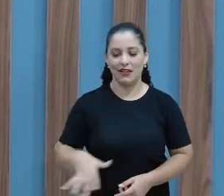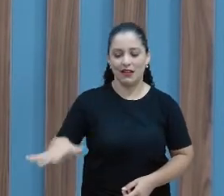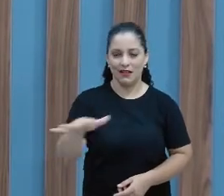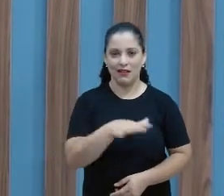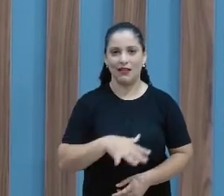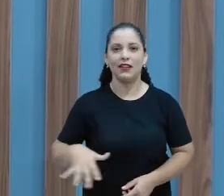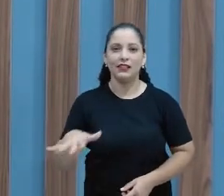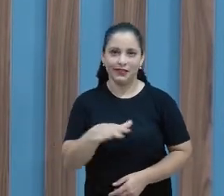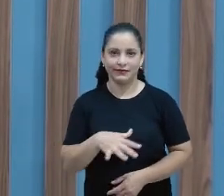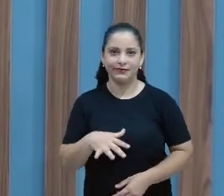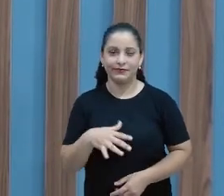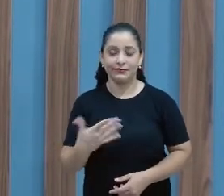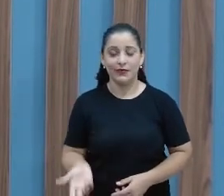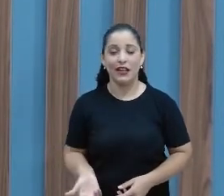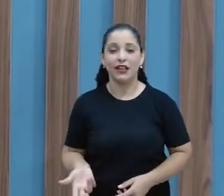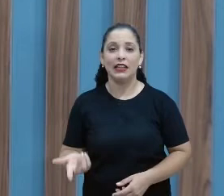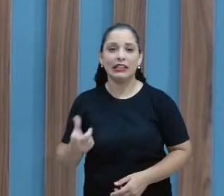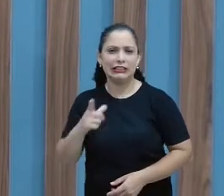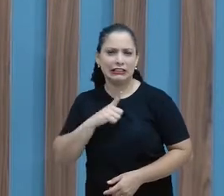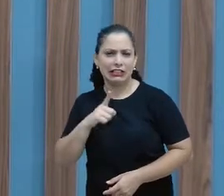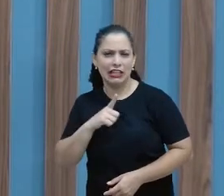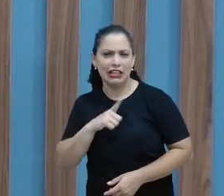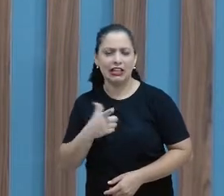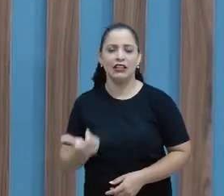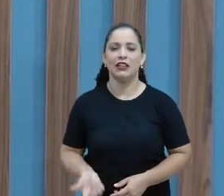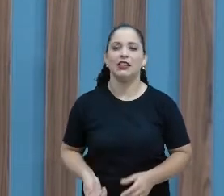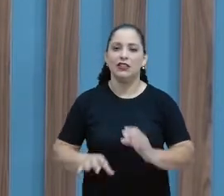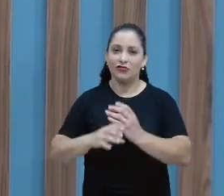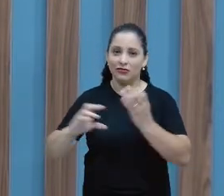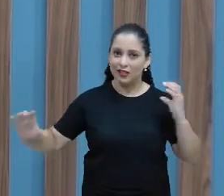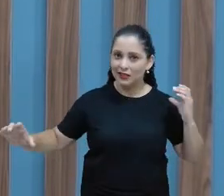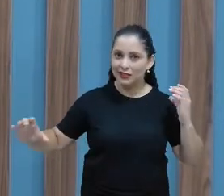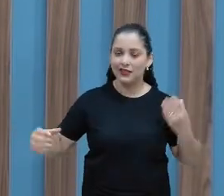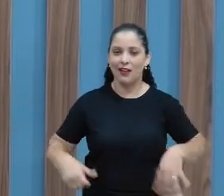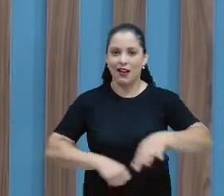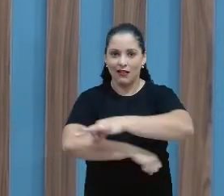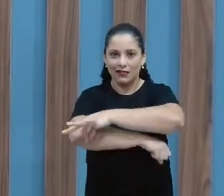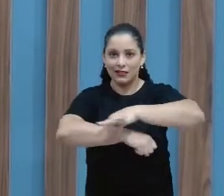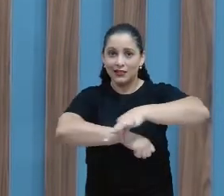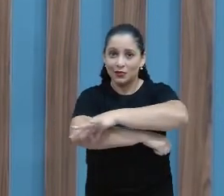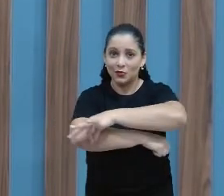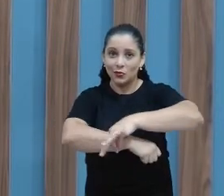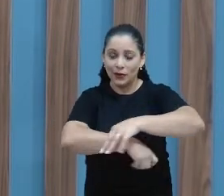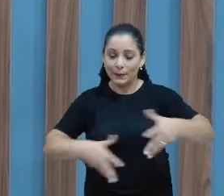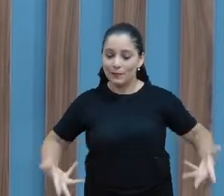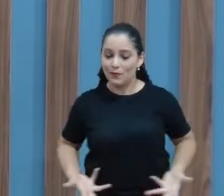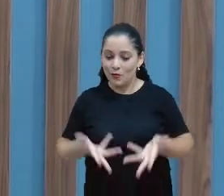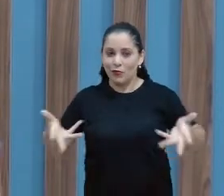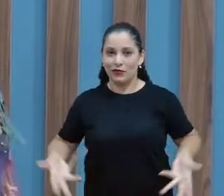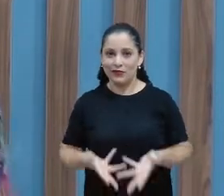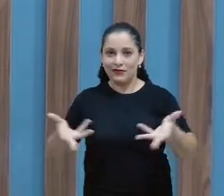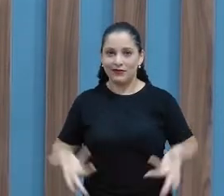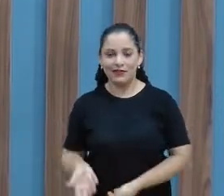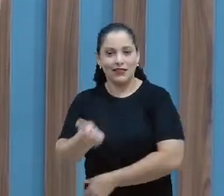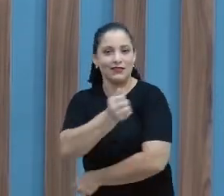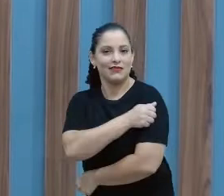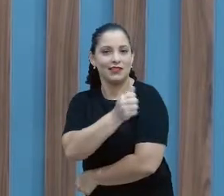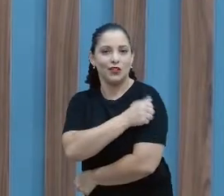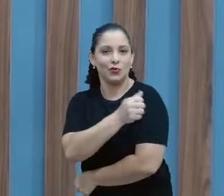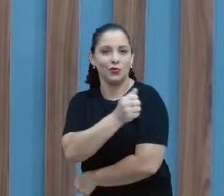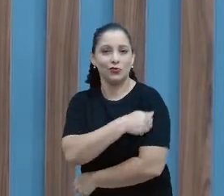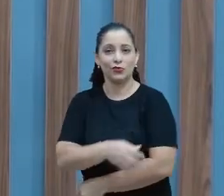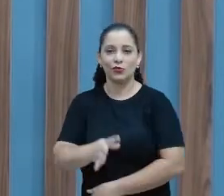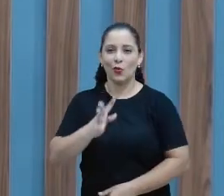arquitetura, engenharia. Então aí a gente já introduz os alunos a uma possível, né,